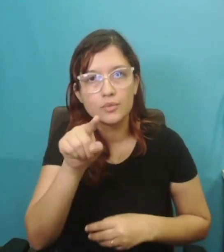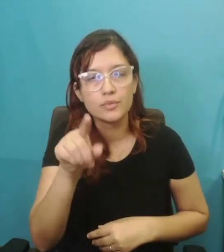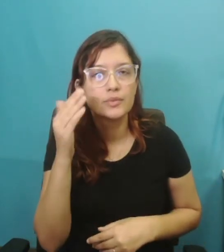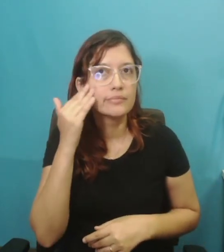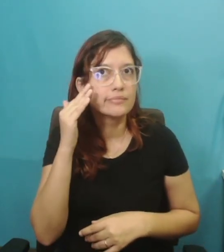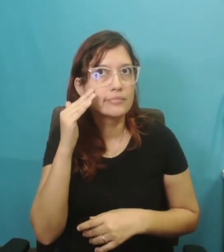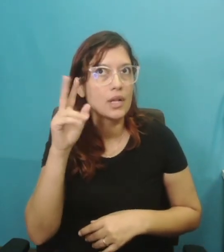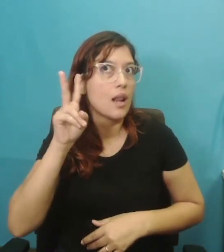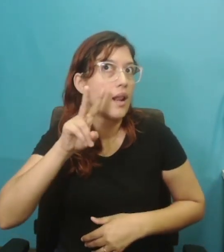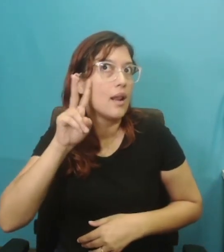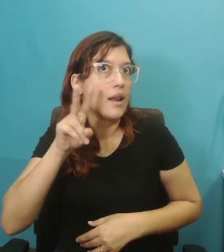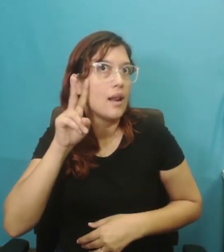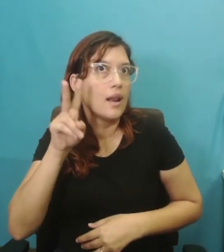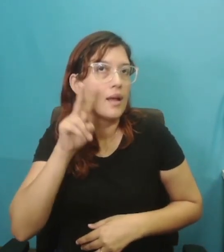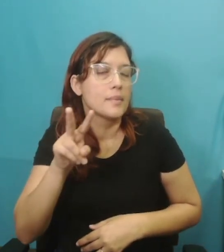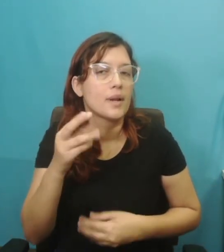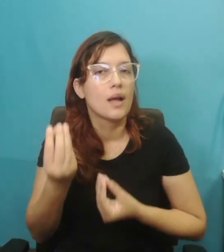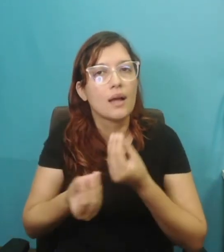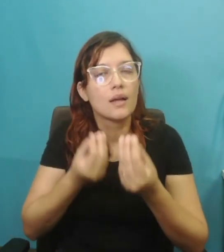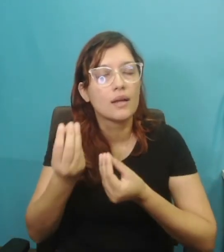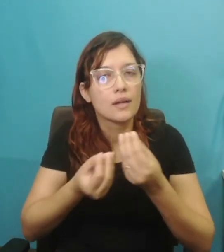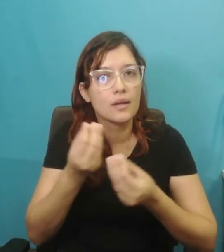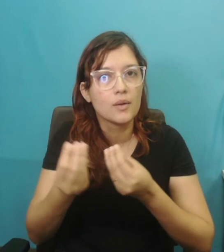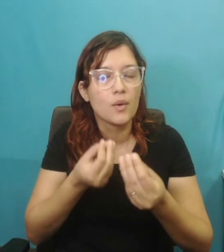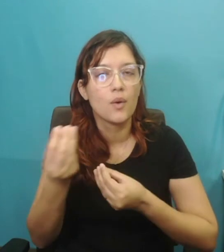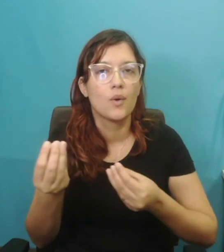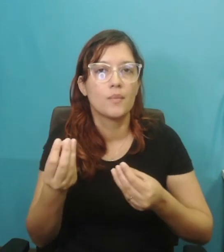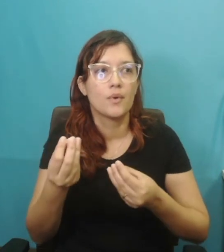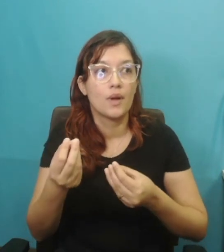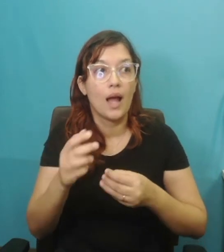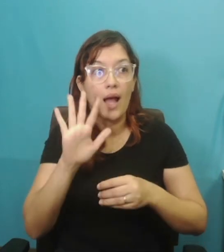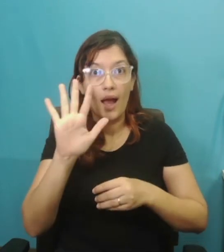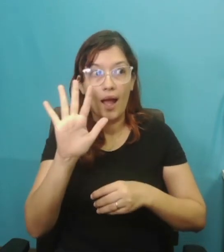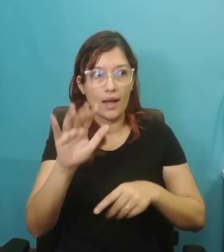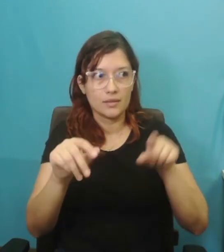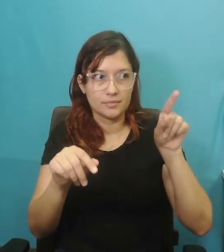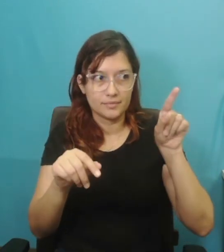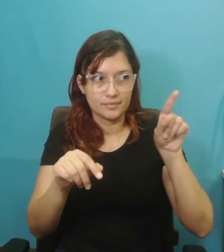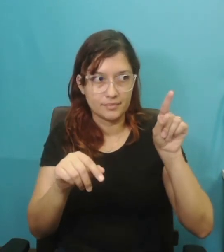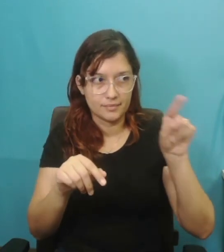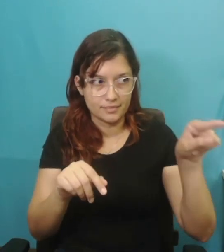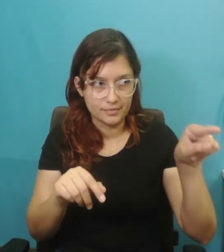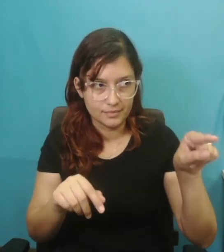Então, é só um resumo para você relembrar o que foi a aula.